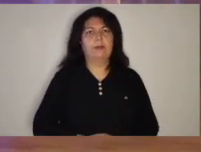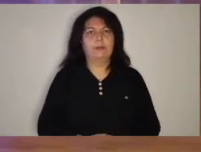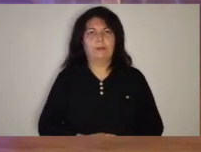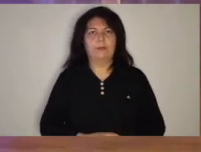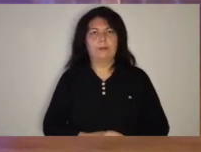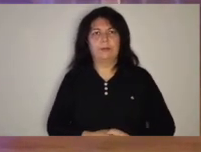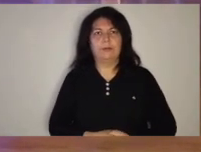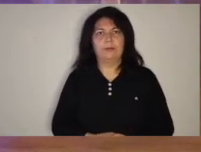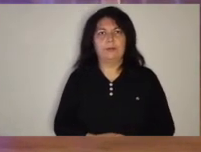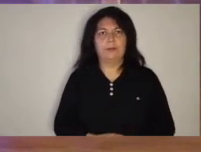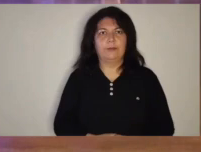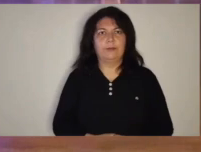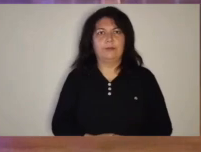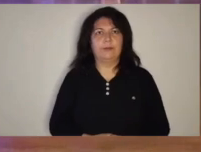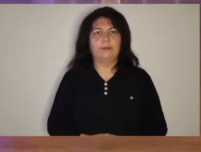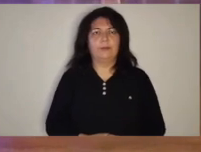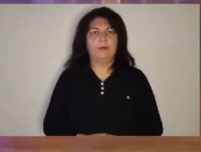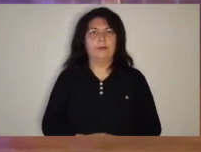mas